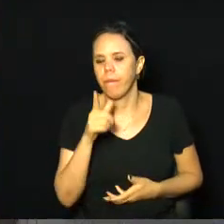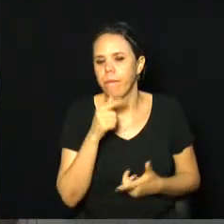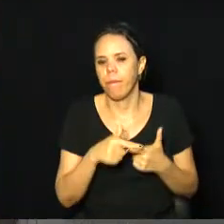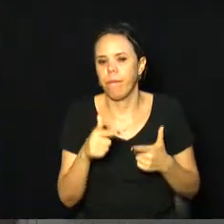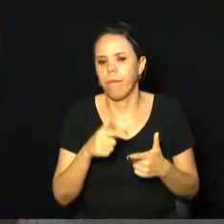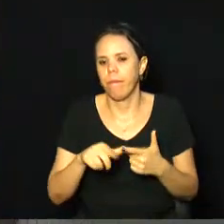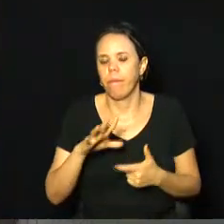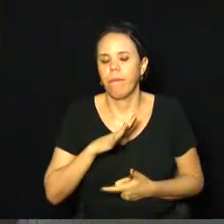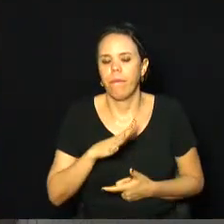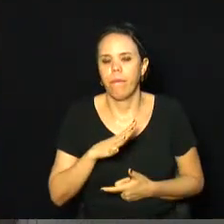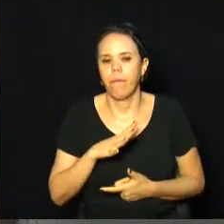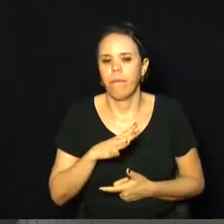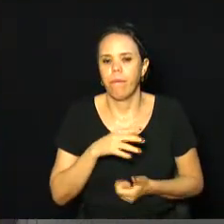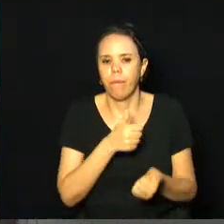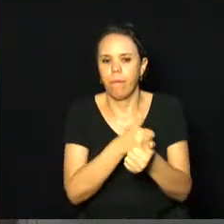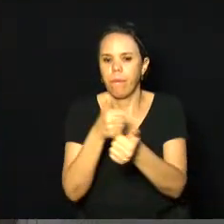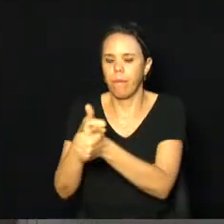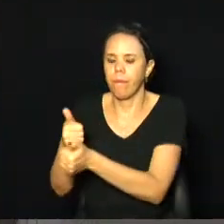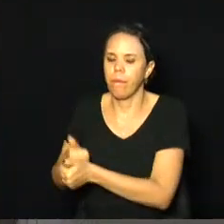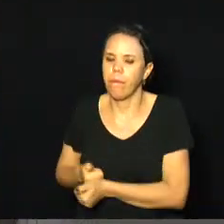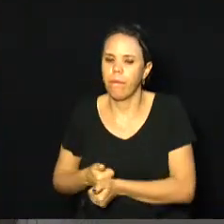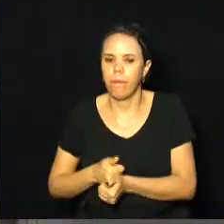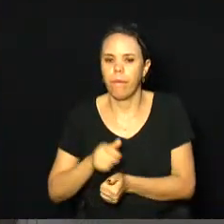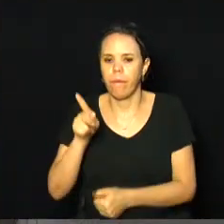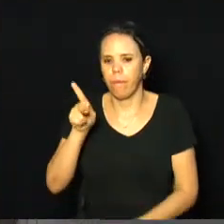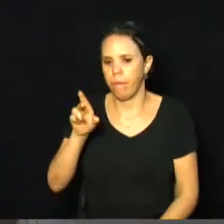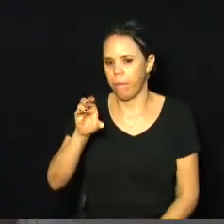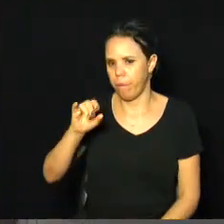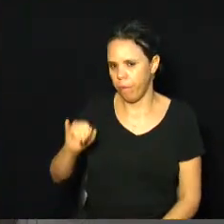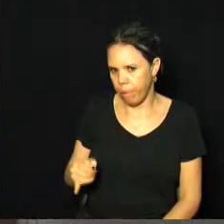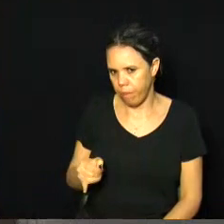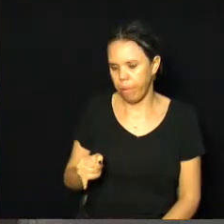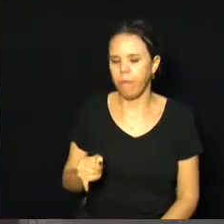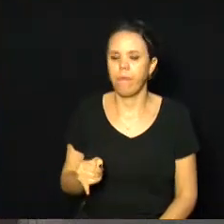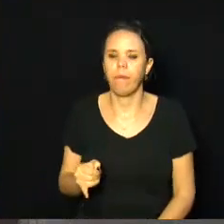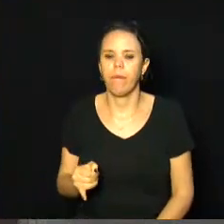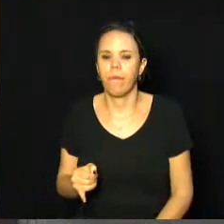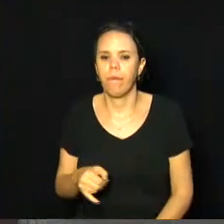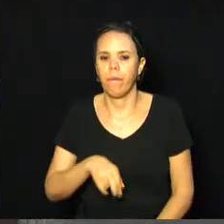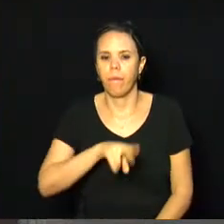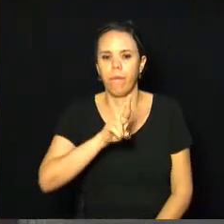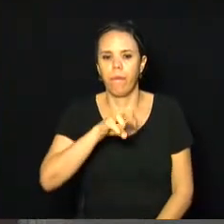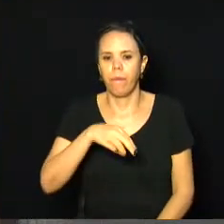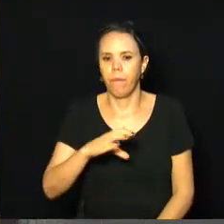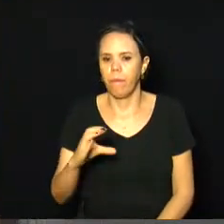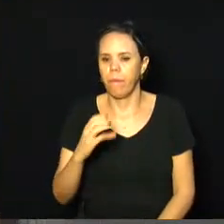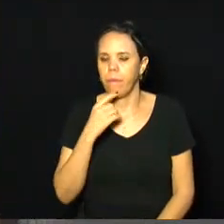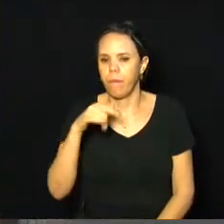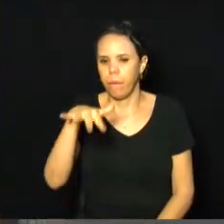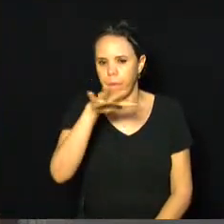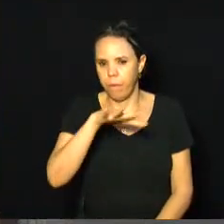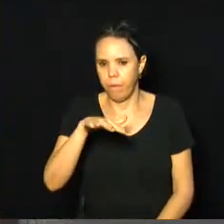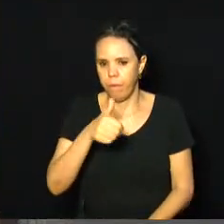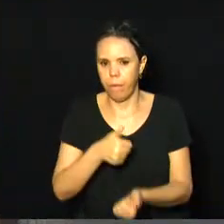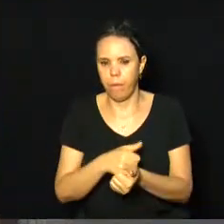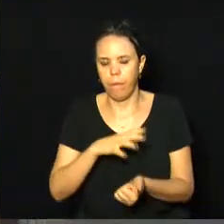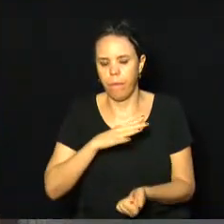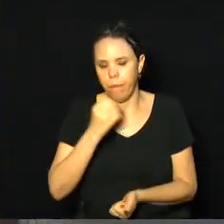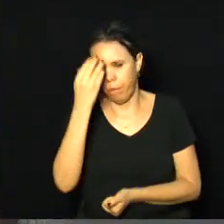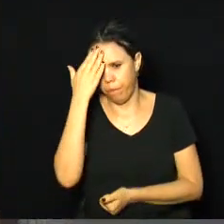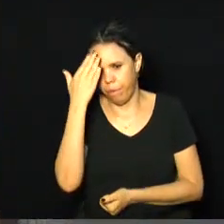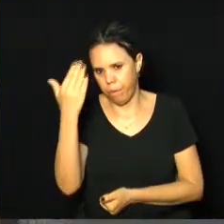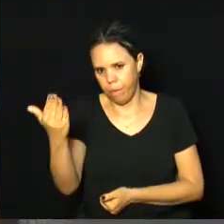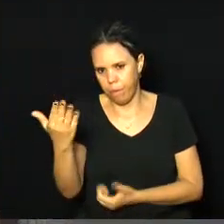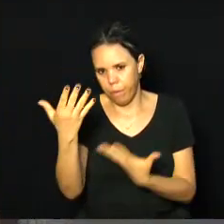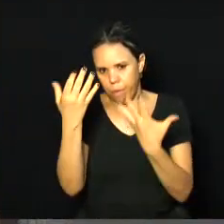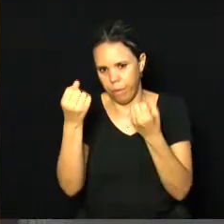nossa cidade e nas cidades vizinhas, visto que o PCJ não é só Campinas, mas Campinas e as demais cidades. Muito obrigado por